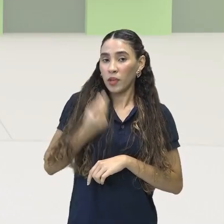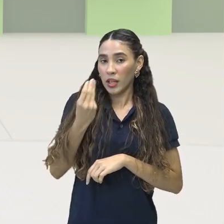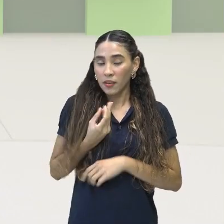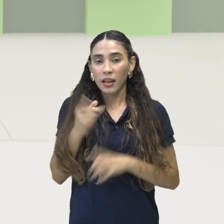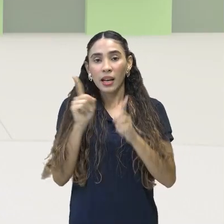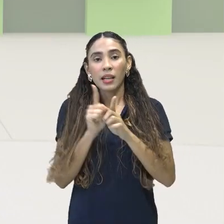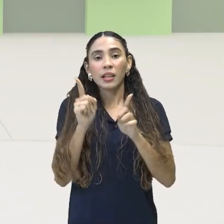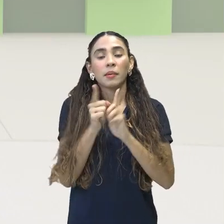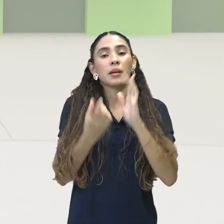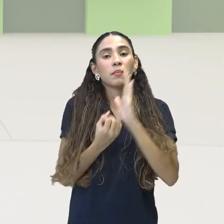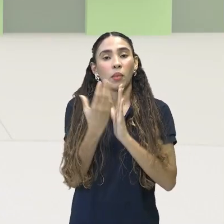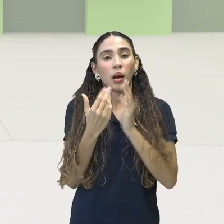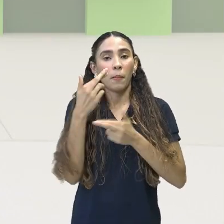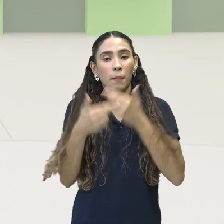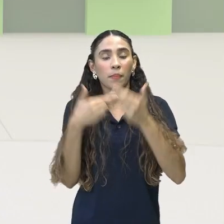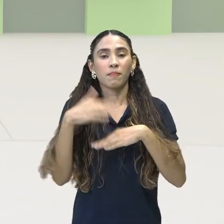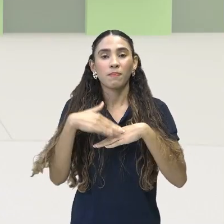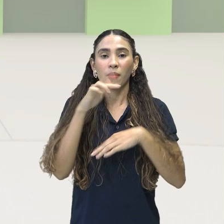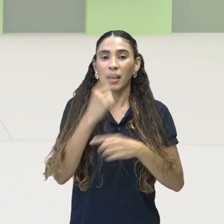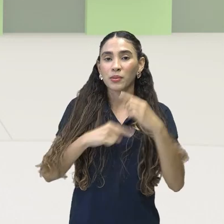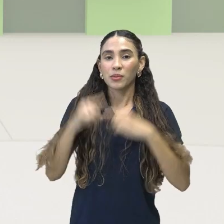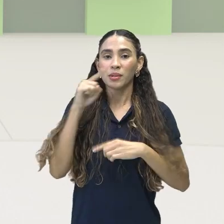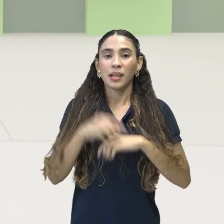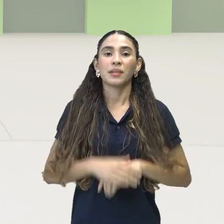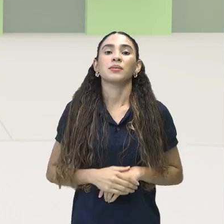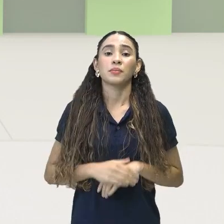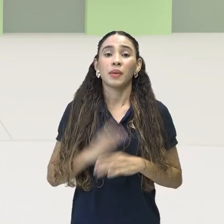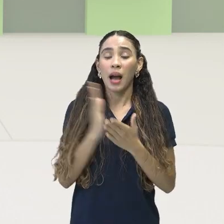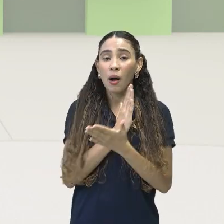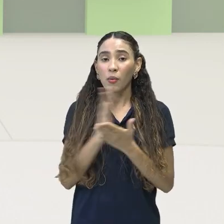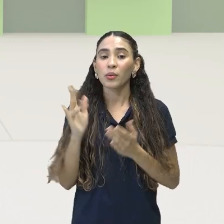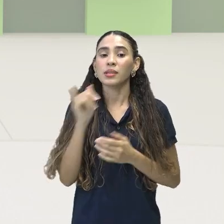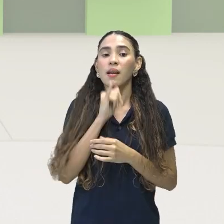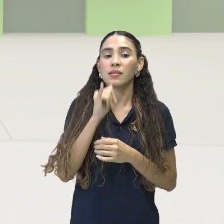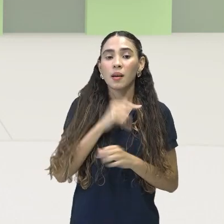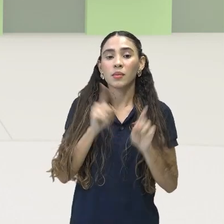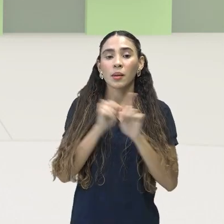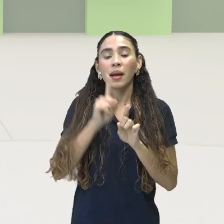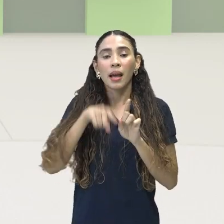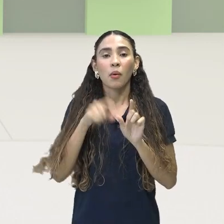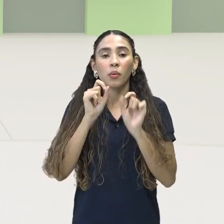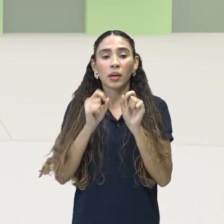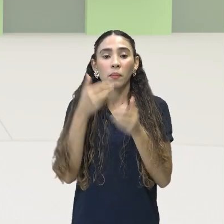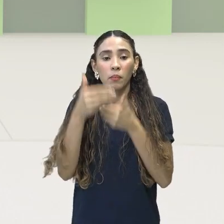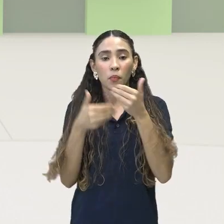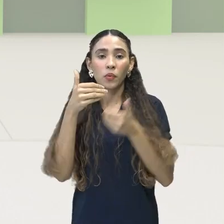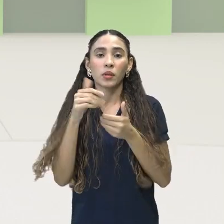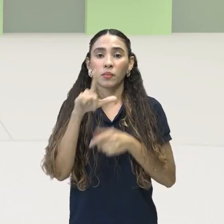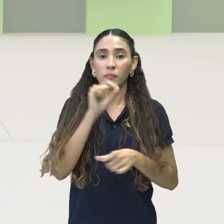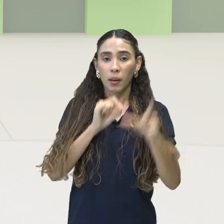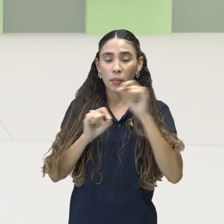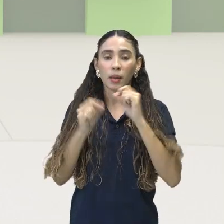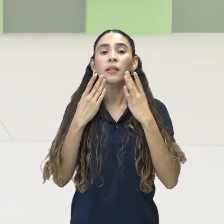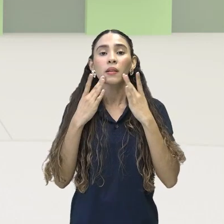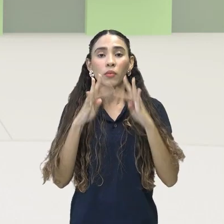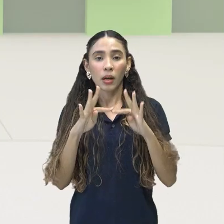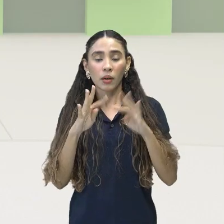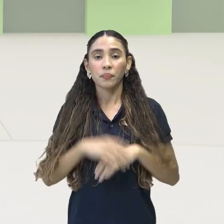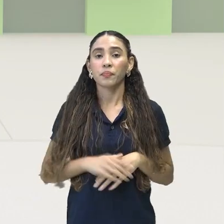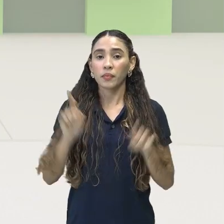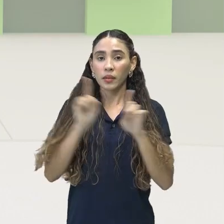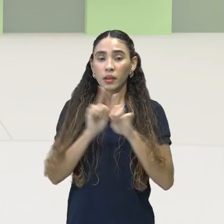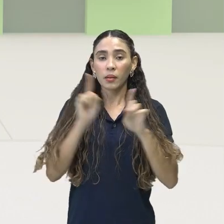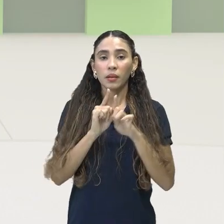se reproduzir com mais sucesso. Alguns exemplos são o processo de seleção natural e